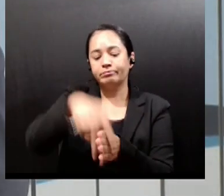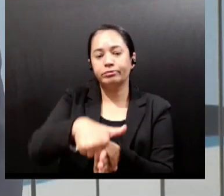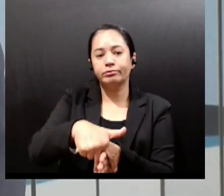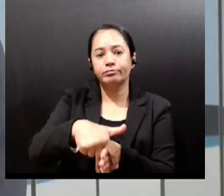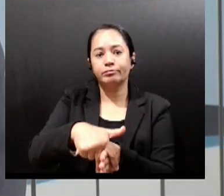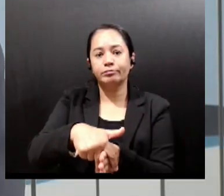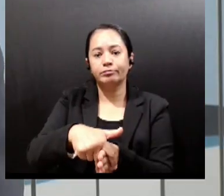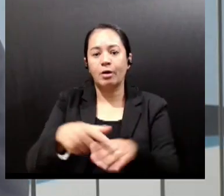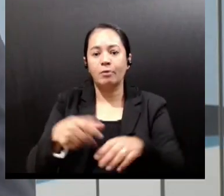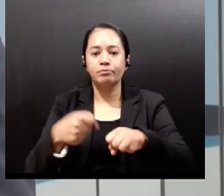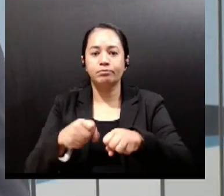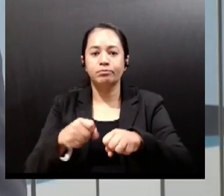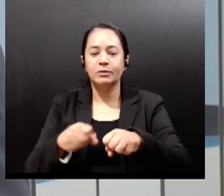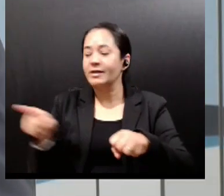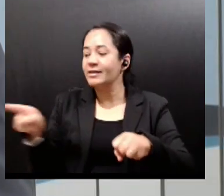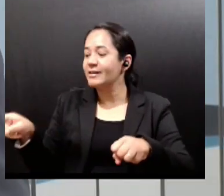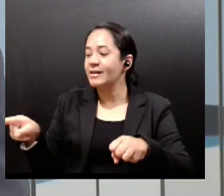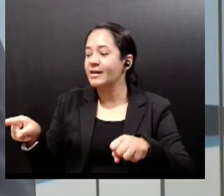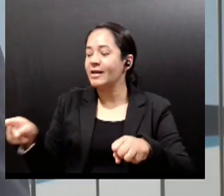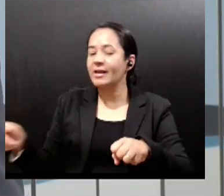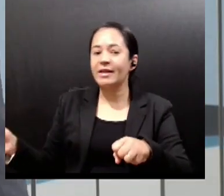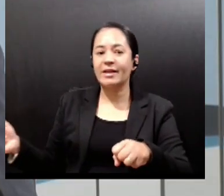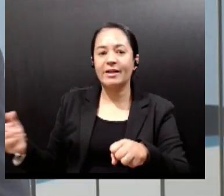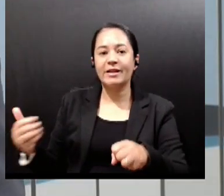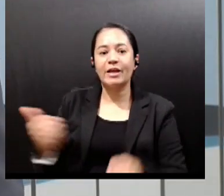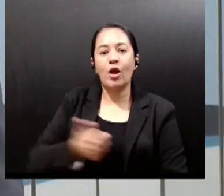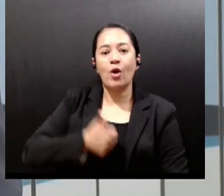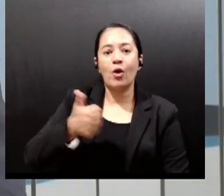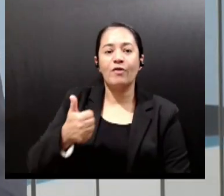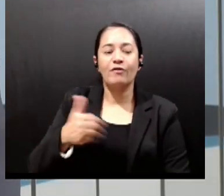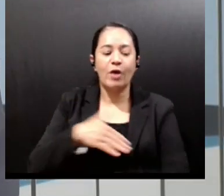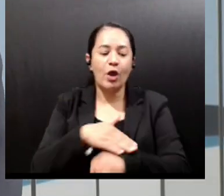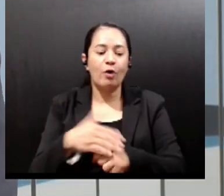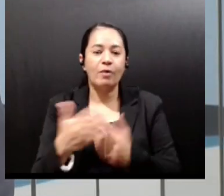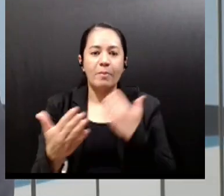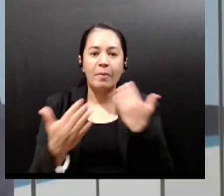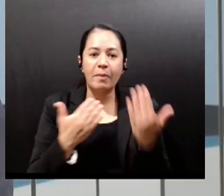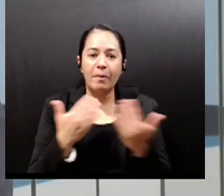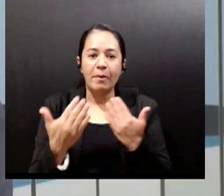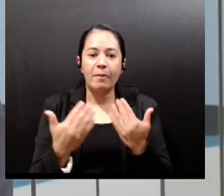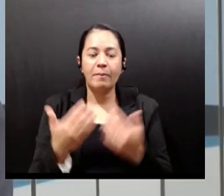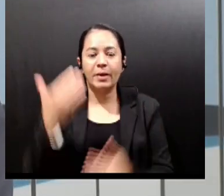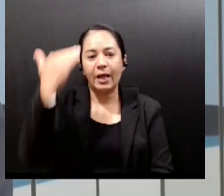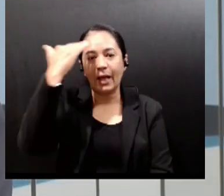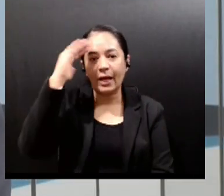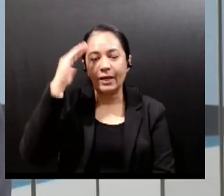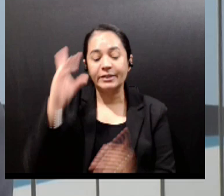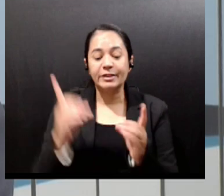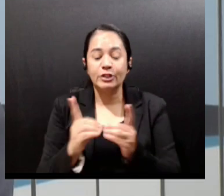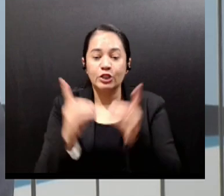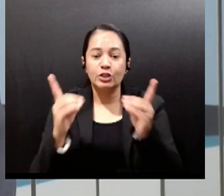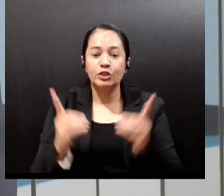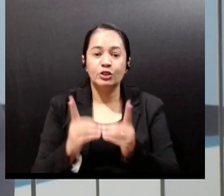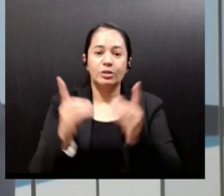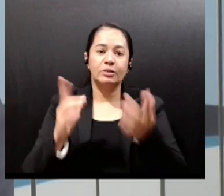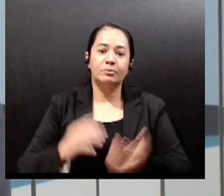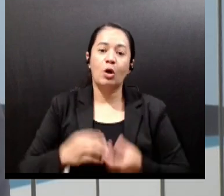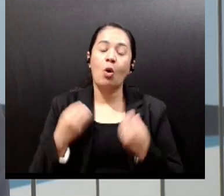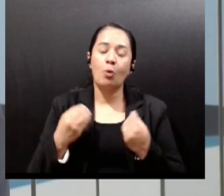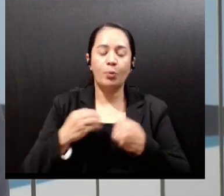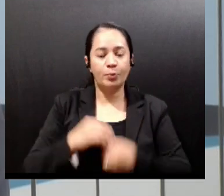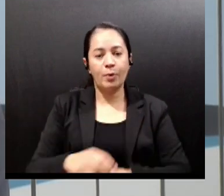contratado ele vai conversar com essa pessoa para entender a dinâmica da motocicleta. Por isso que é importante